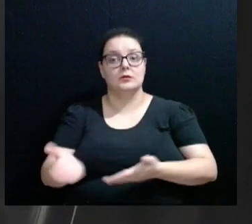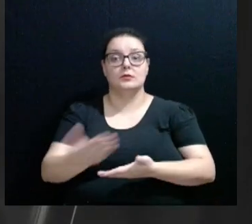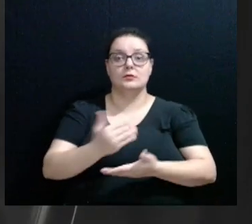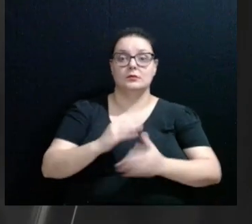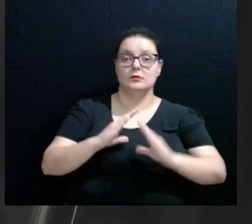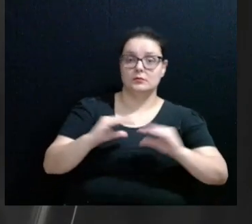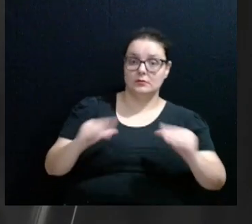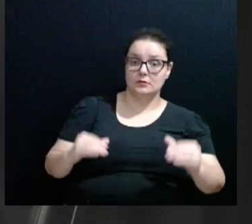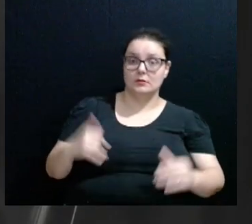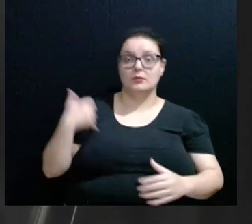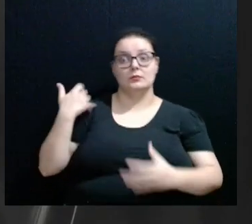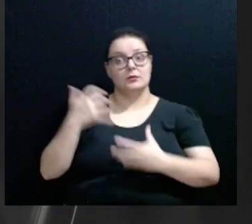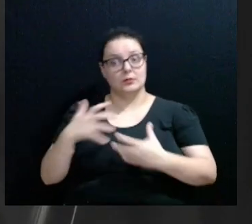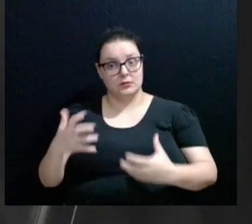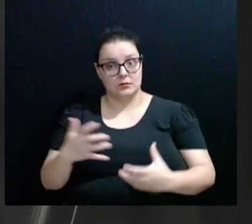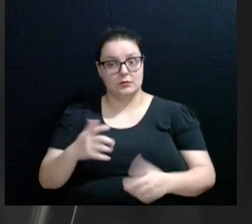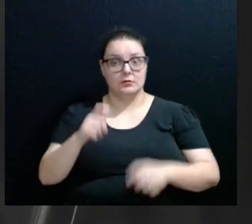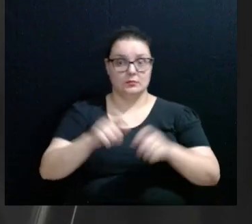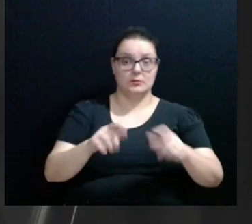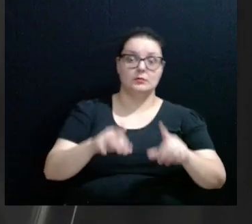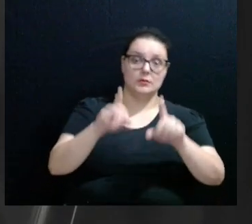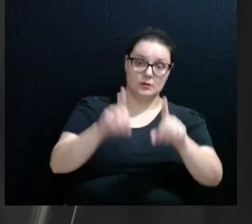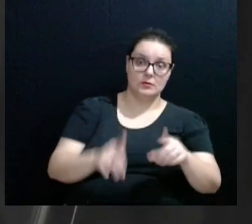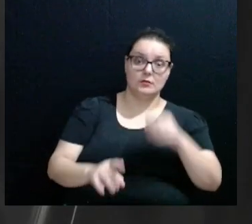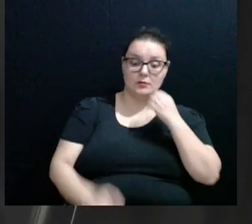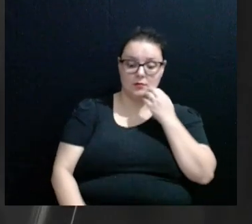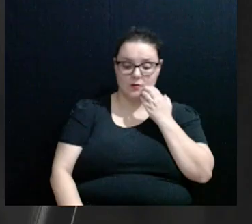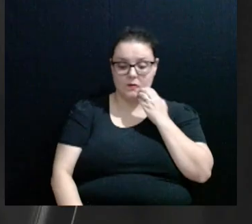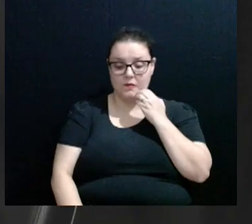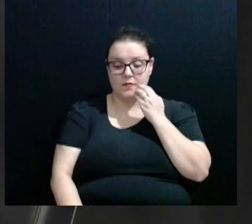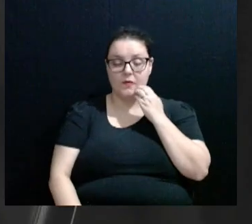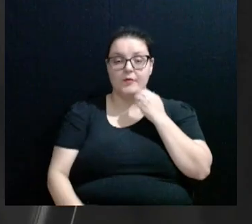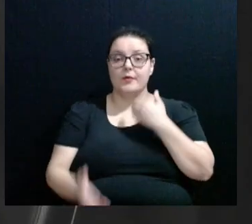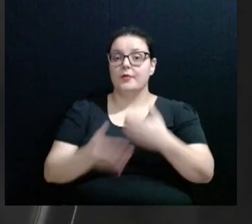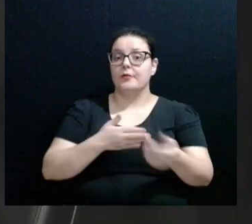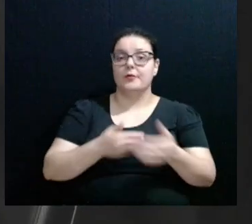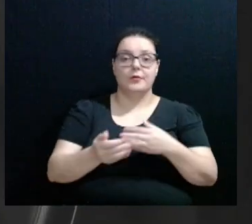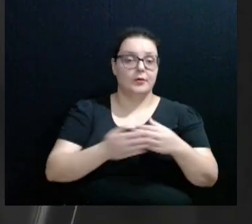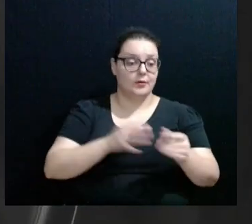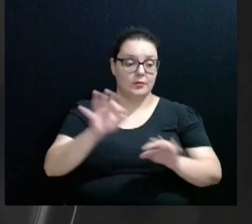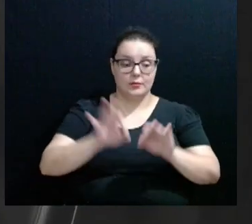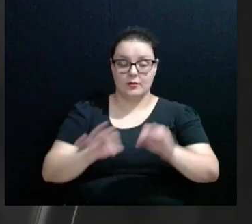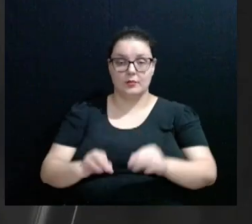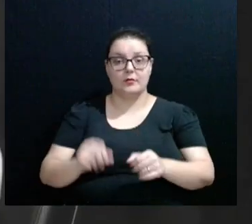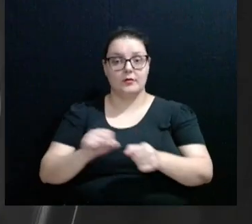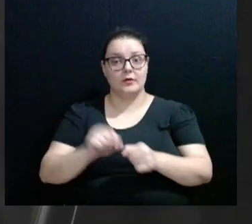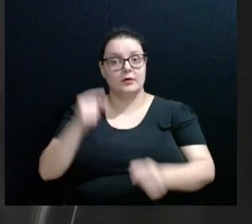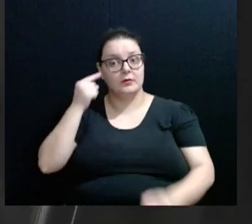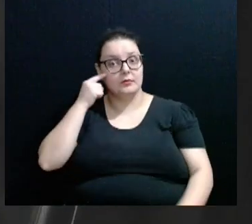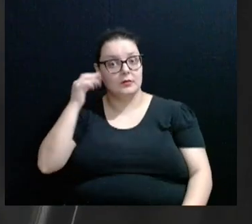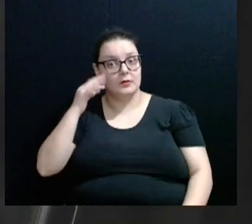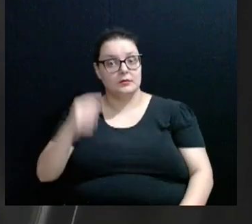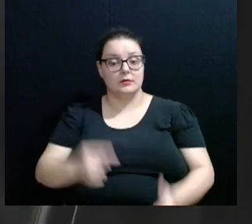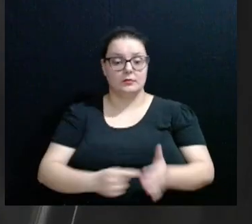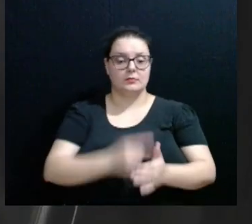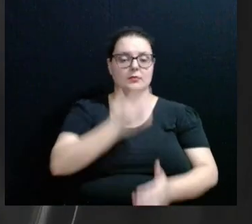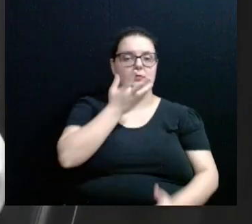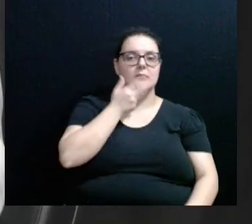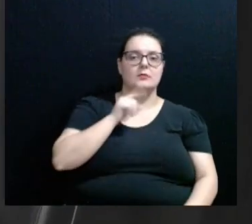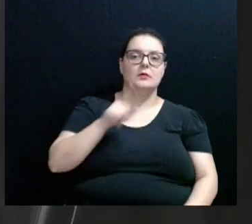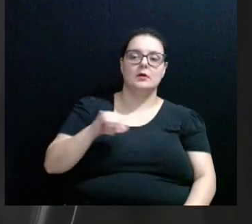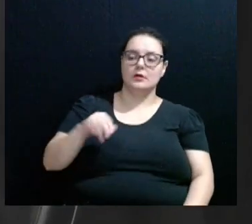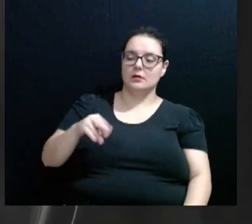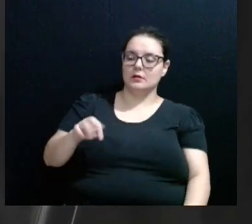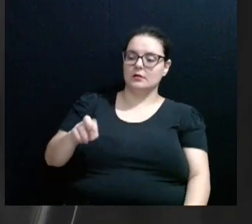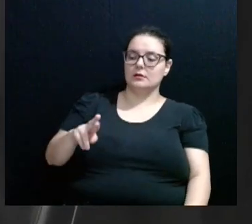para o idoso e para as pessoas com deficiência. Ou seja, qualquer projeto que você faça pensando na primeira infância, ele é intergeracional.